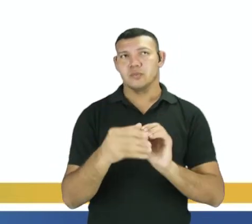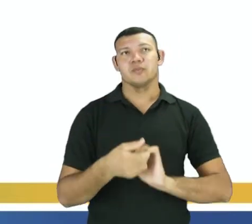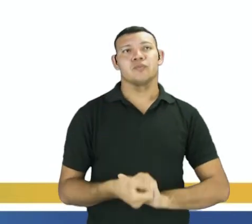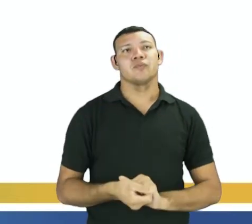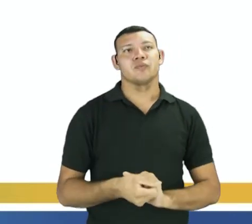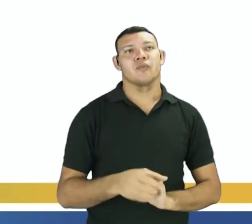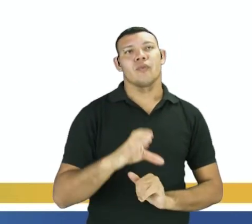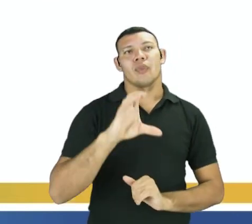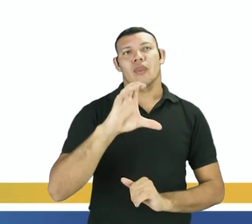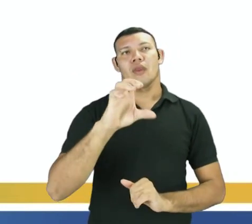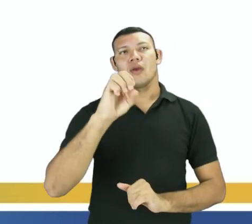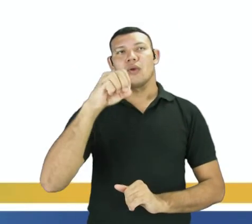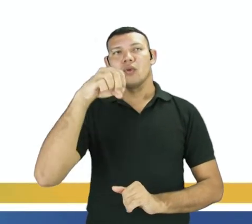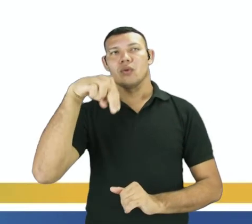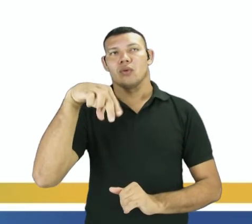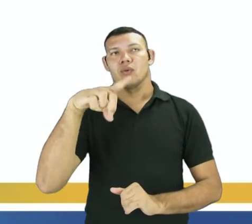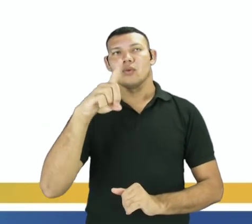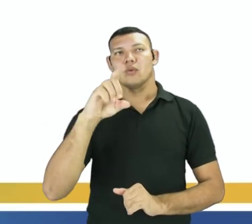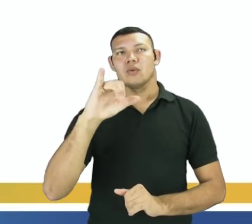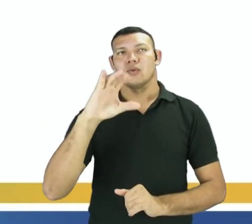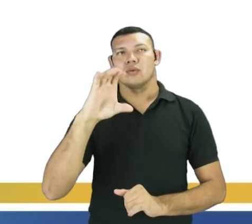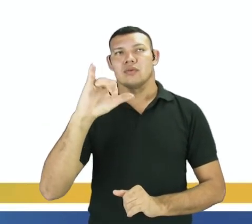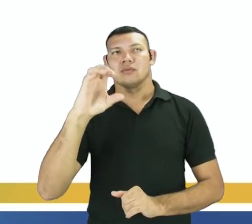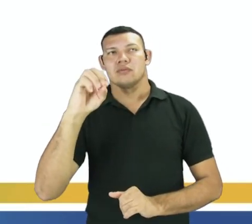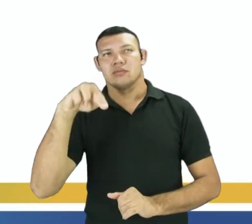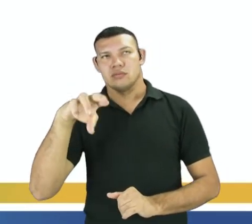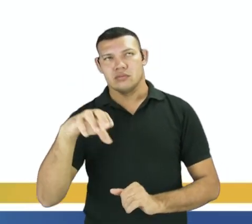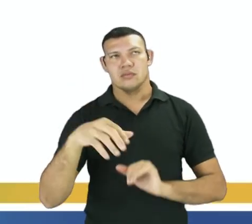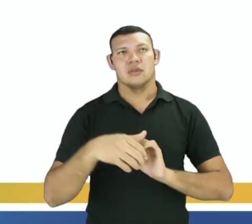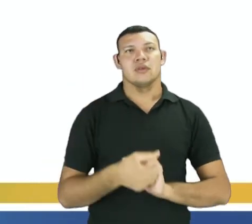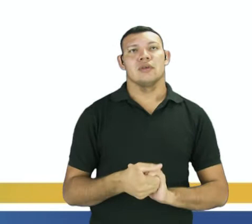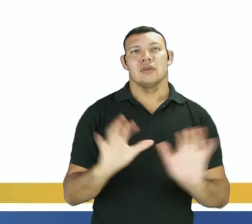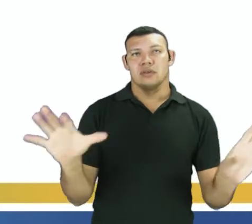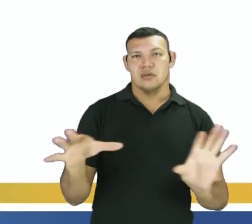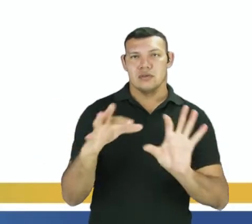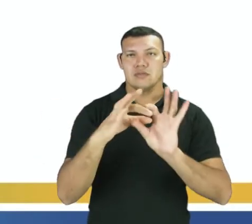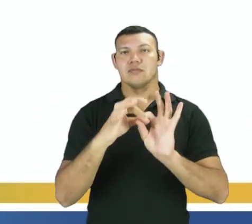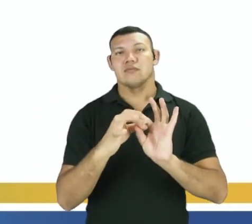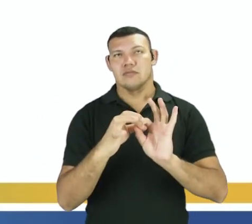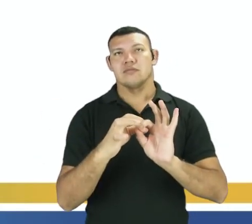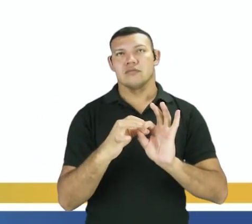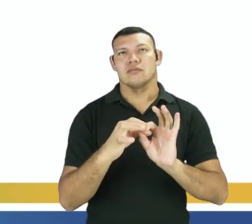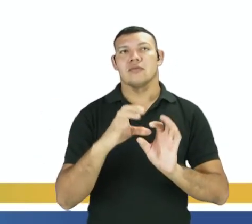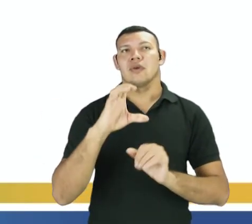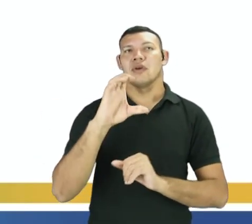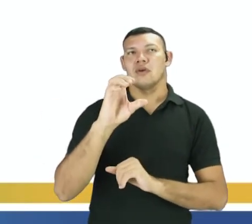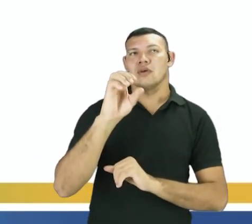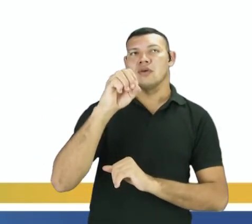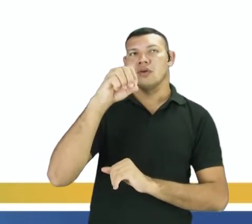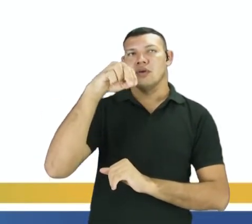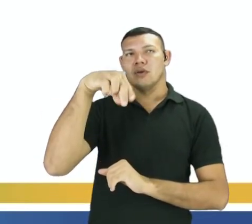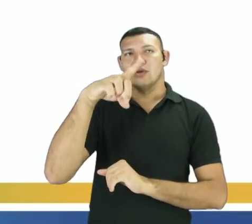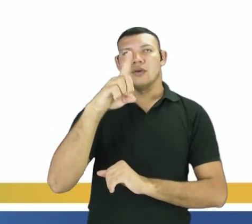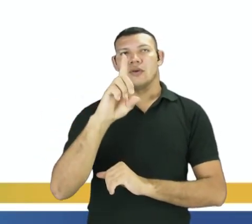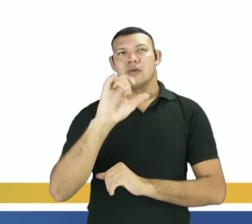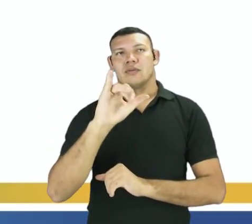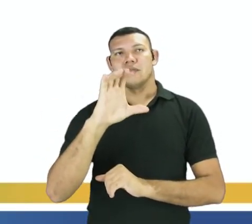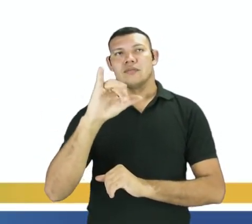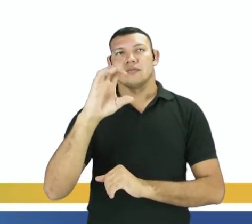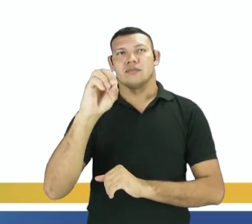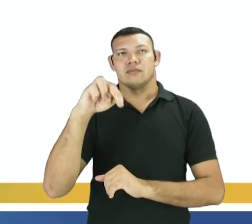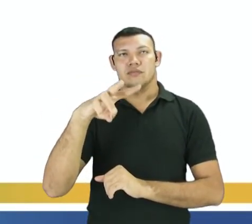as condições, os conectores de condición o conectores condicionales. ¿Está bien? Ellos